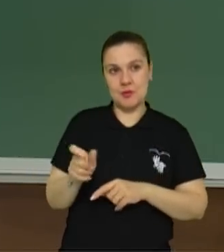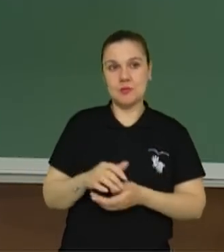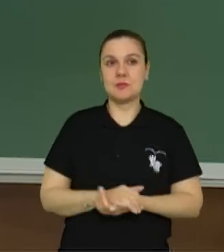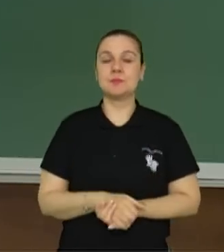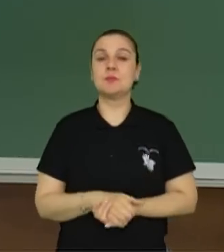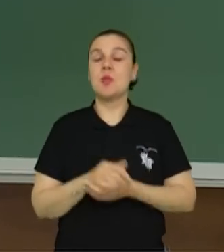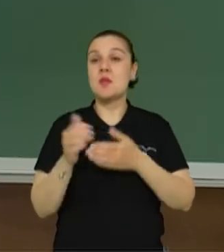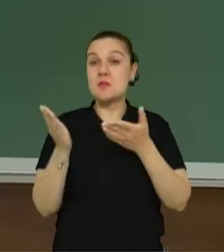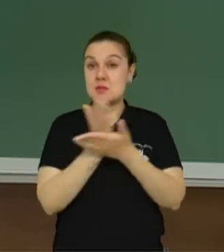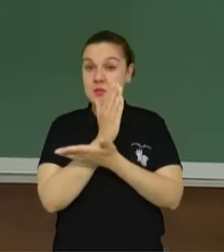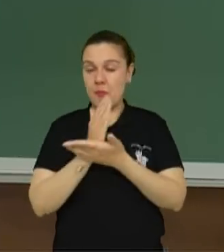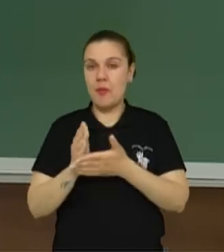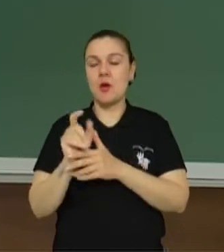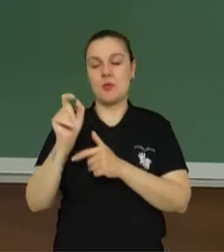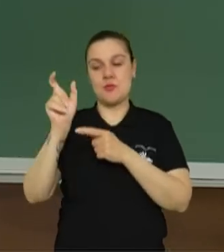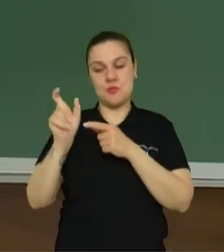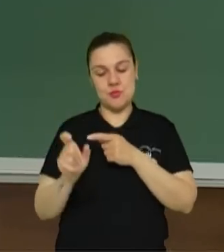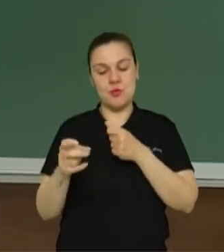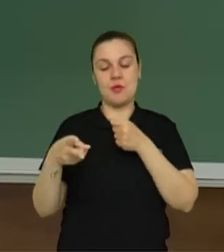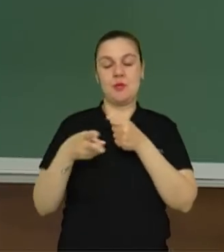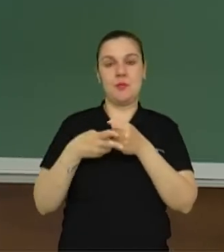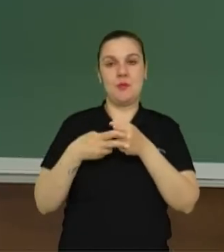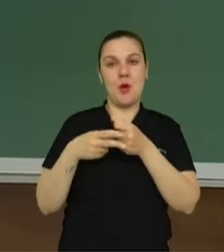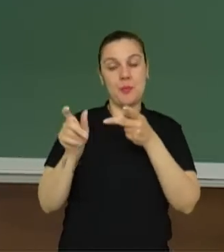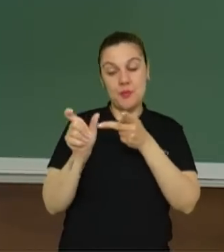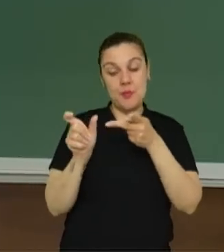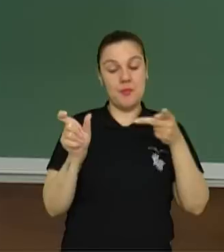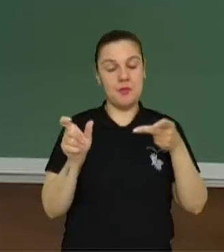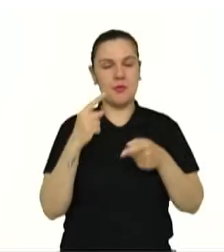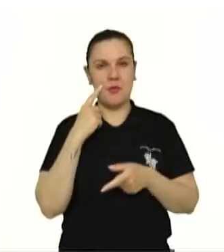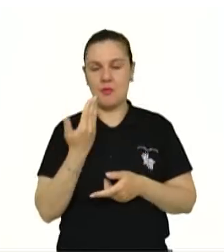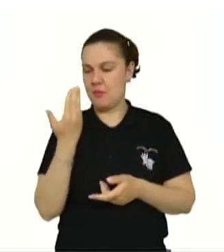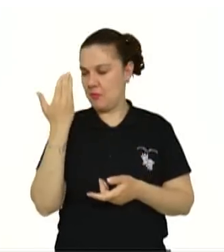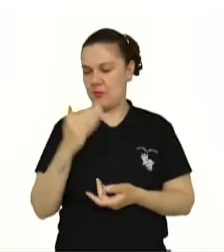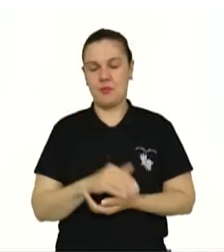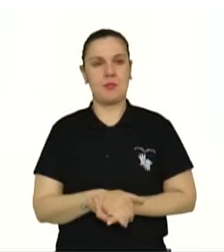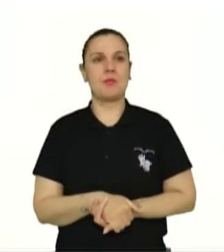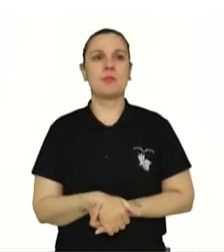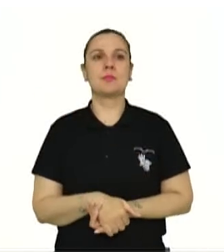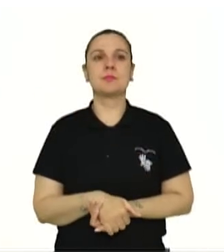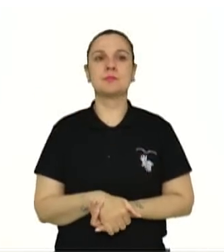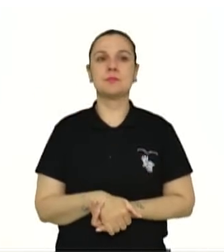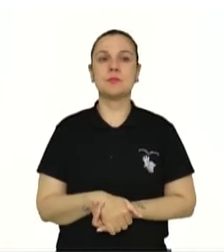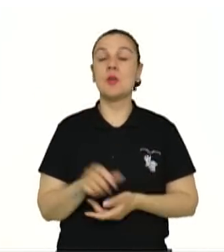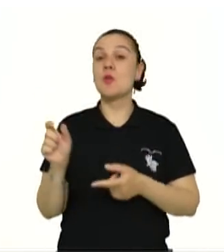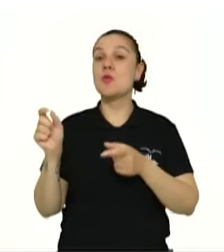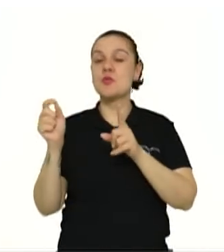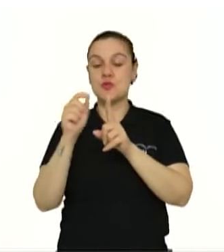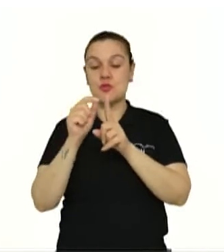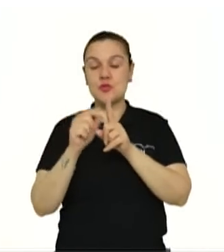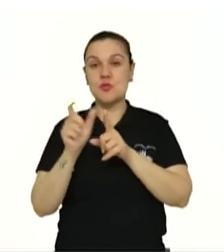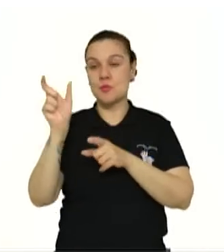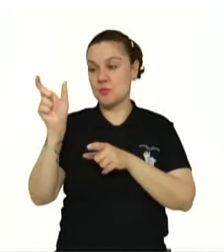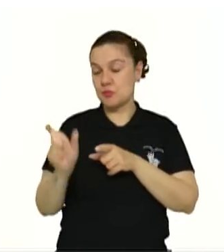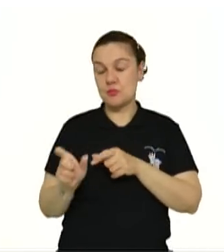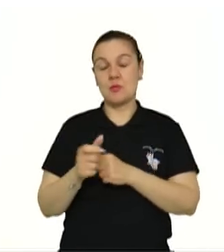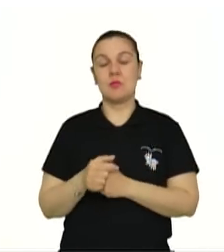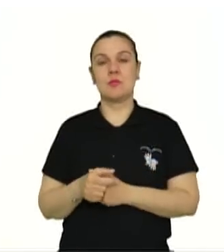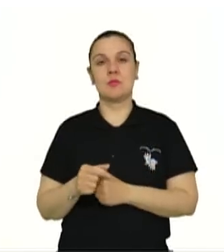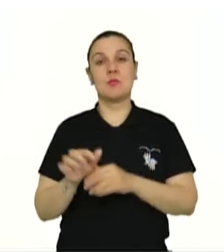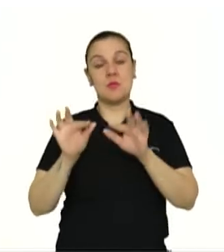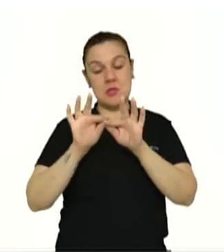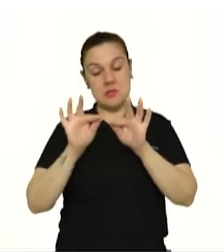nós deveríamos separar, então, sujeito, verbo e predicado. Vejamos como ficou. Tipo de sujeito, sujeito